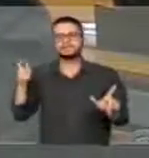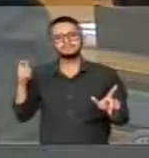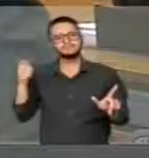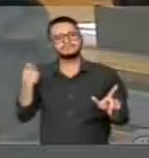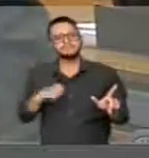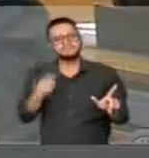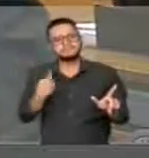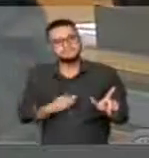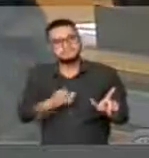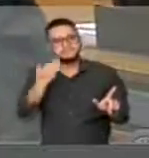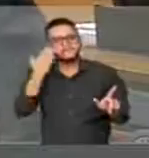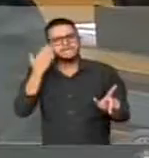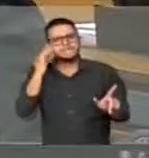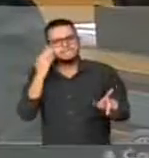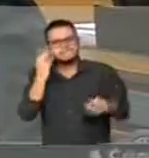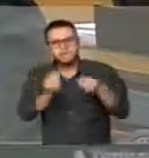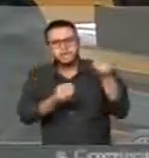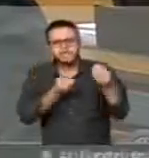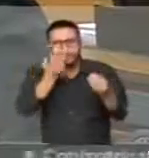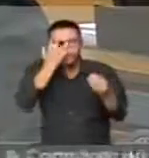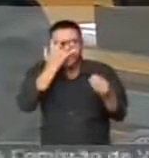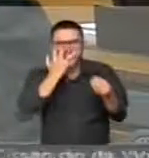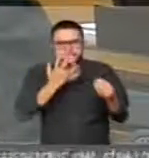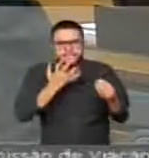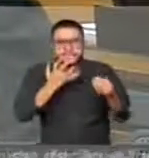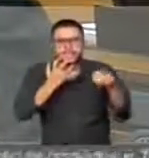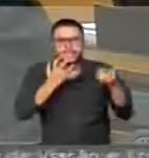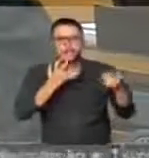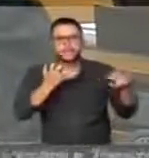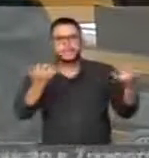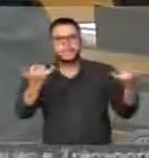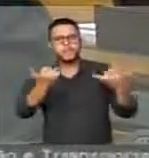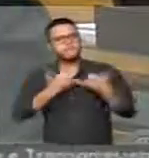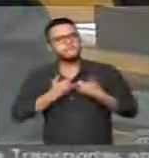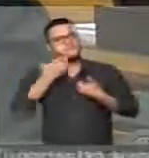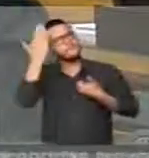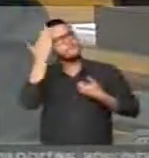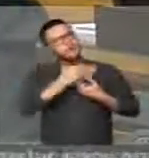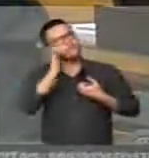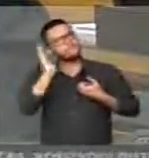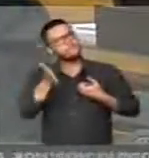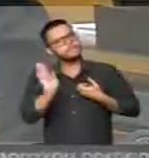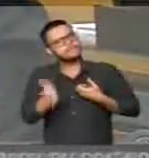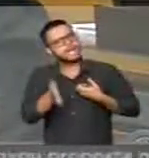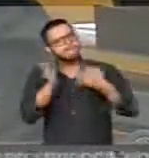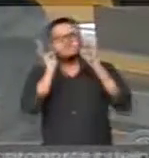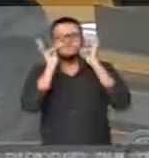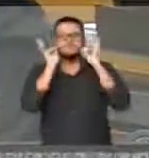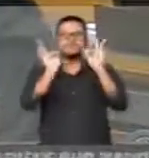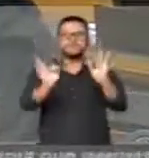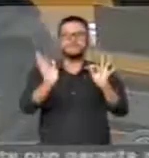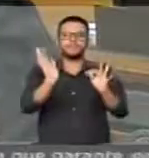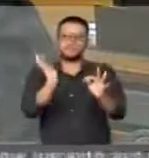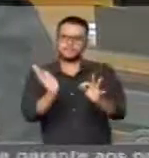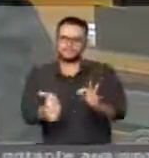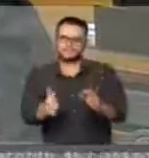a gravidade das denúncias e dos fatos comprovado por testemunhas, por